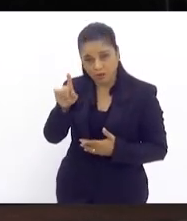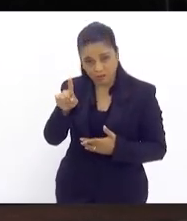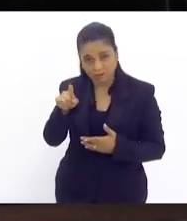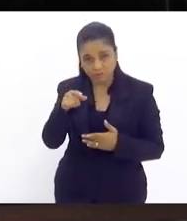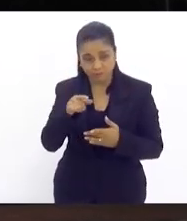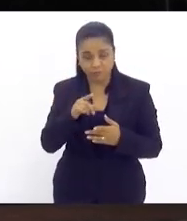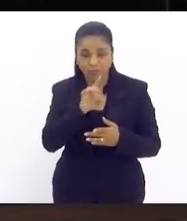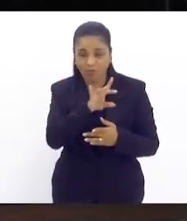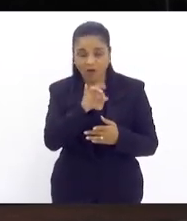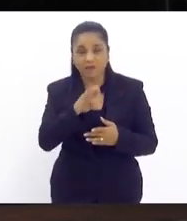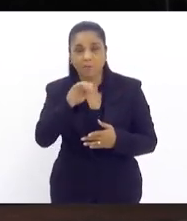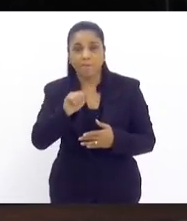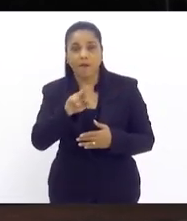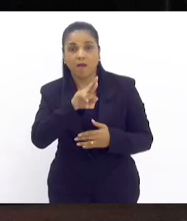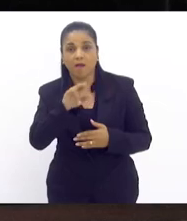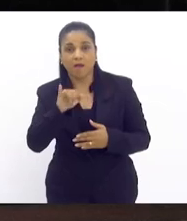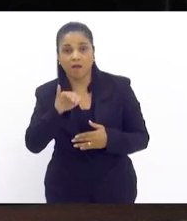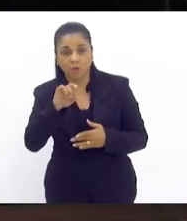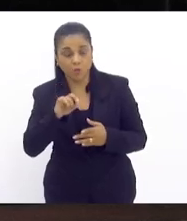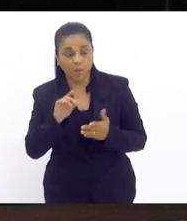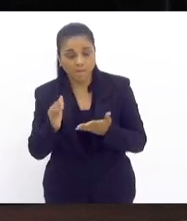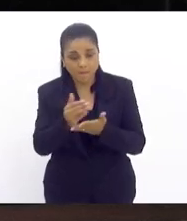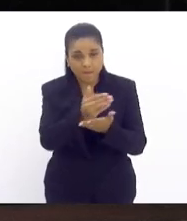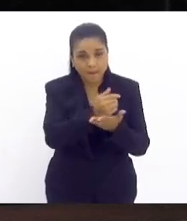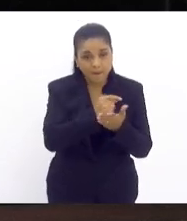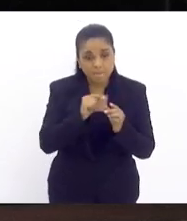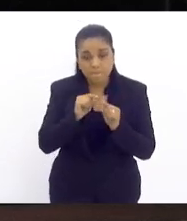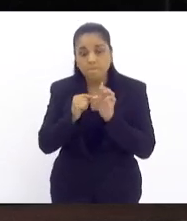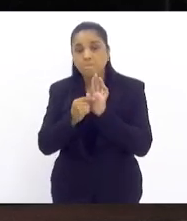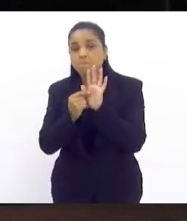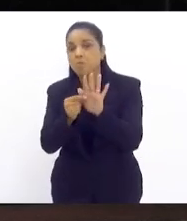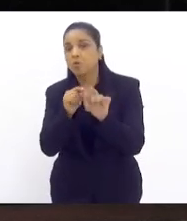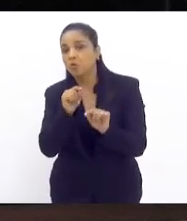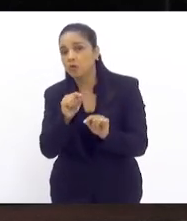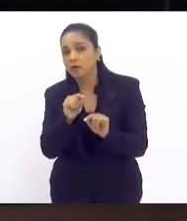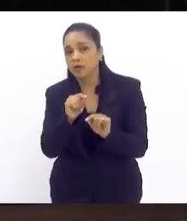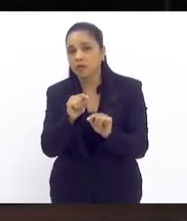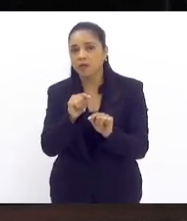previsão que foi feita, ela dá conta num valor cambial de